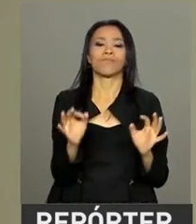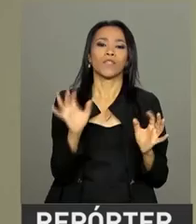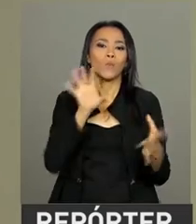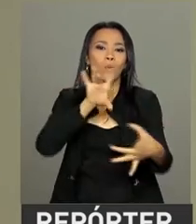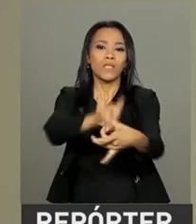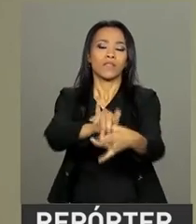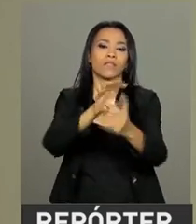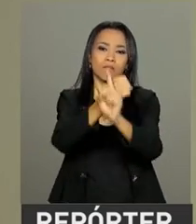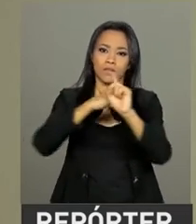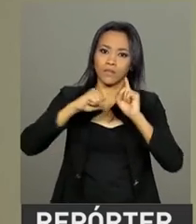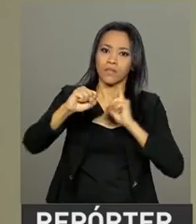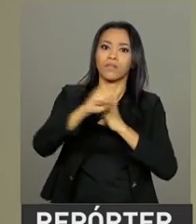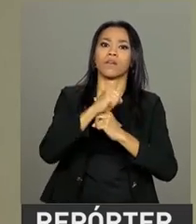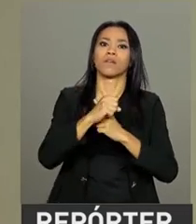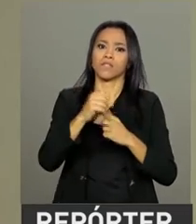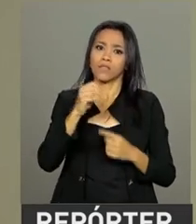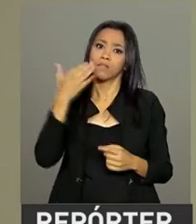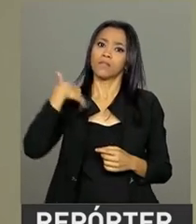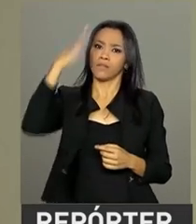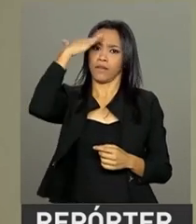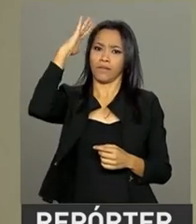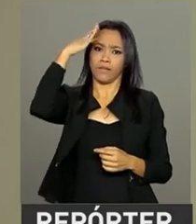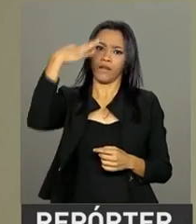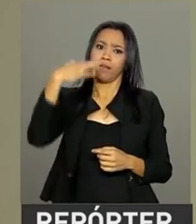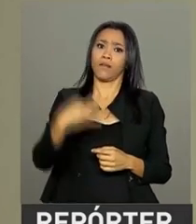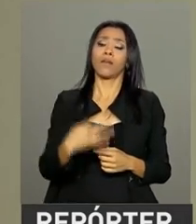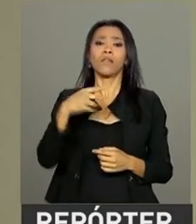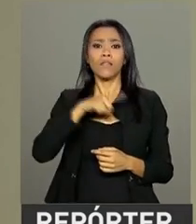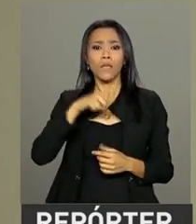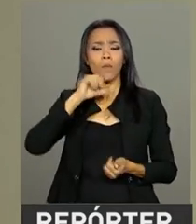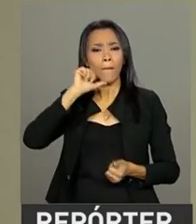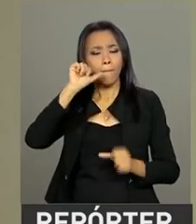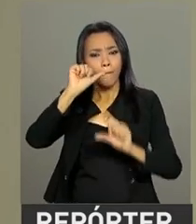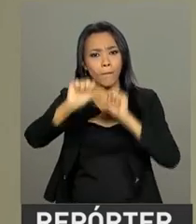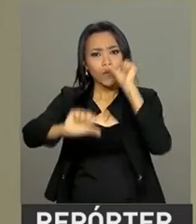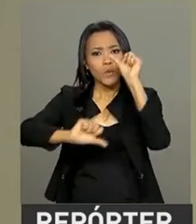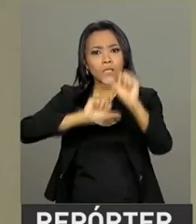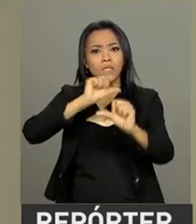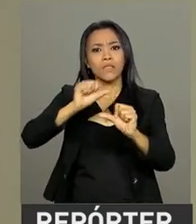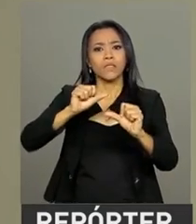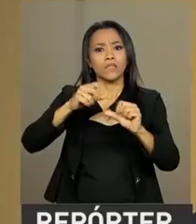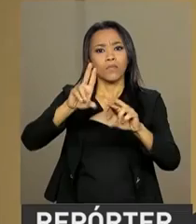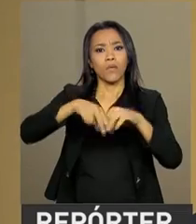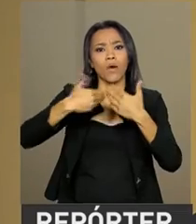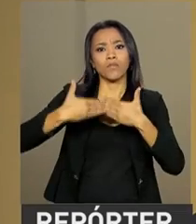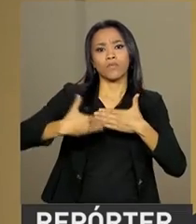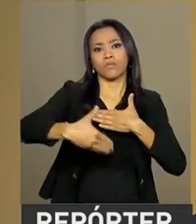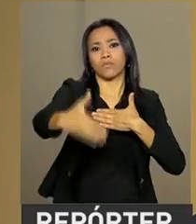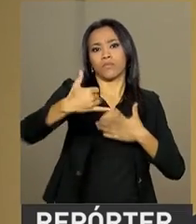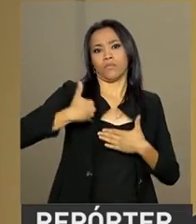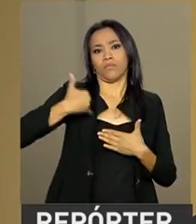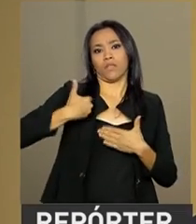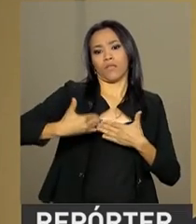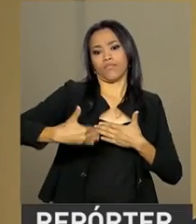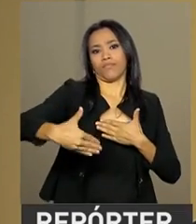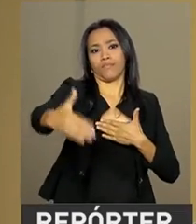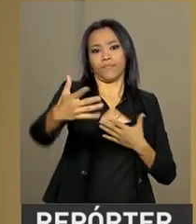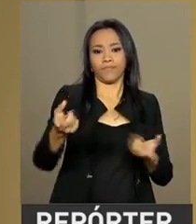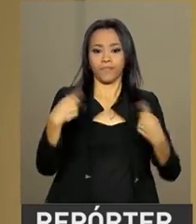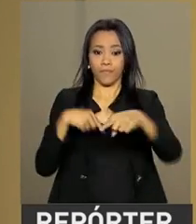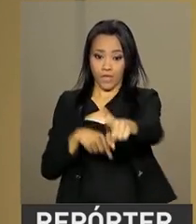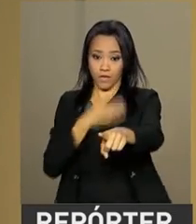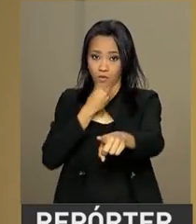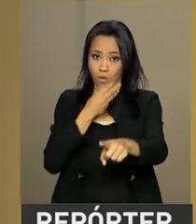que entenda que há uma mudança profunda na questão da longevidade. Para o consultor de orçamento da